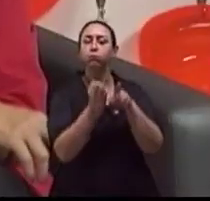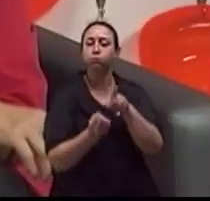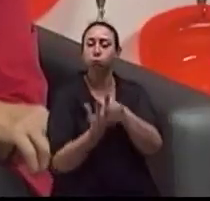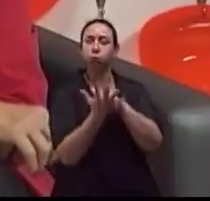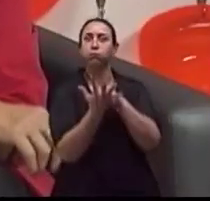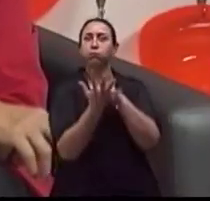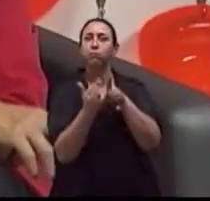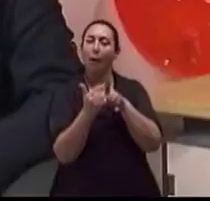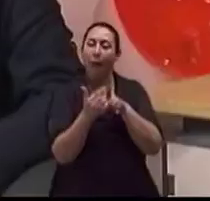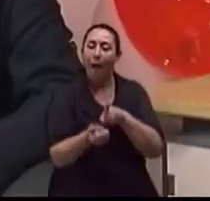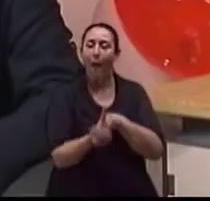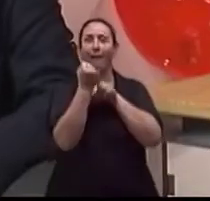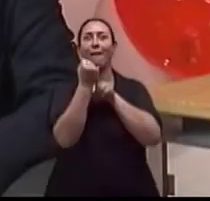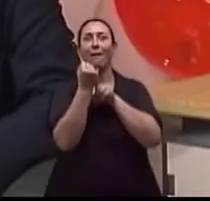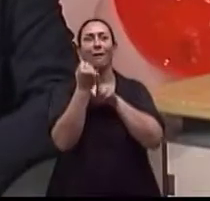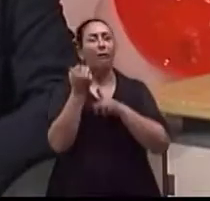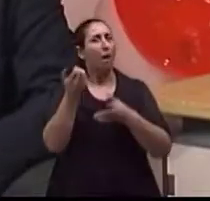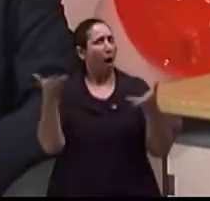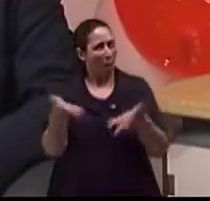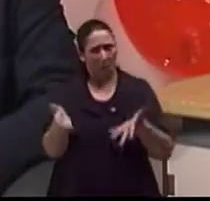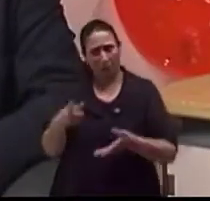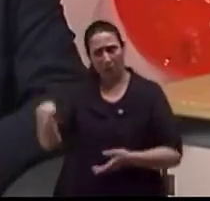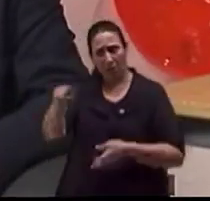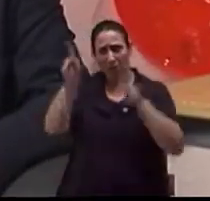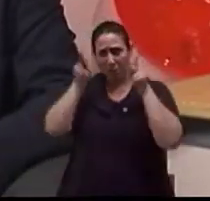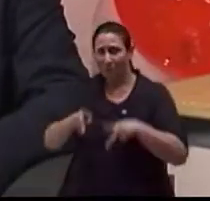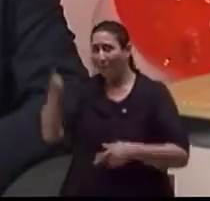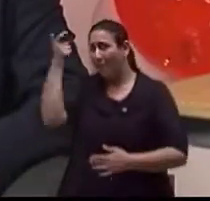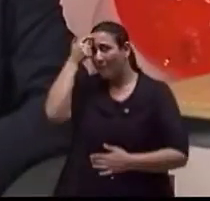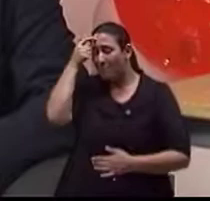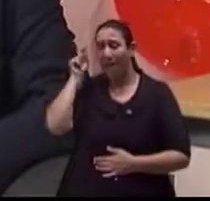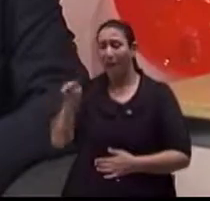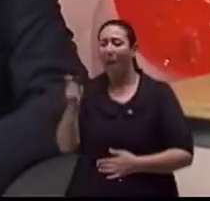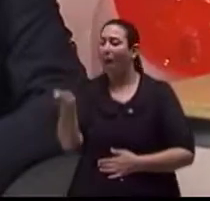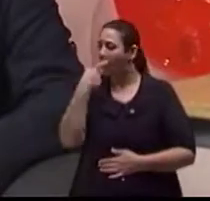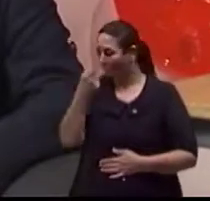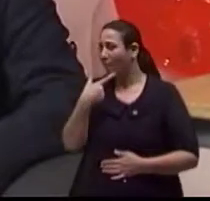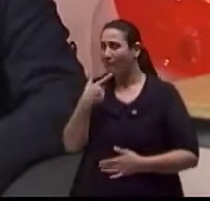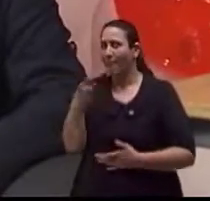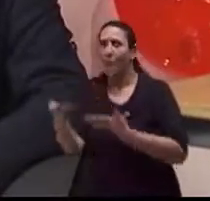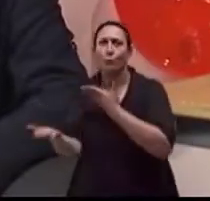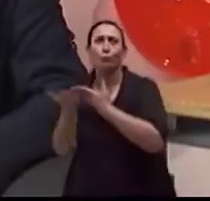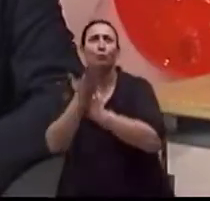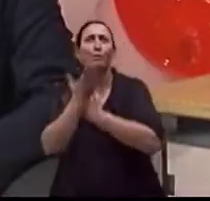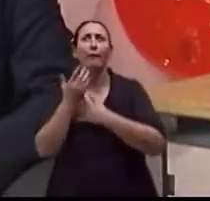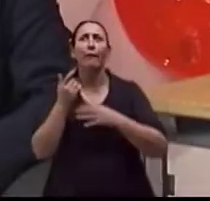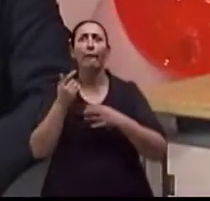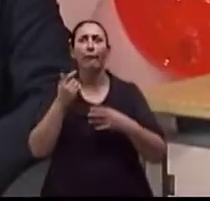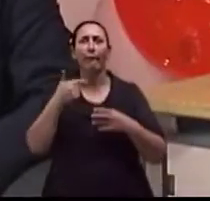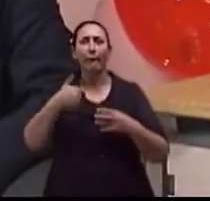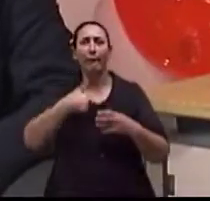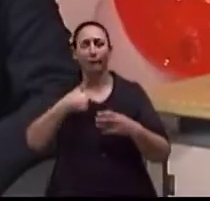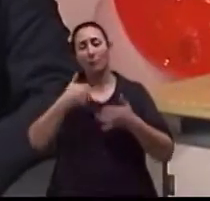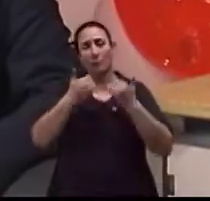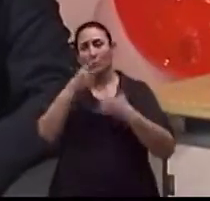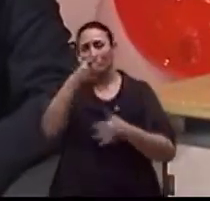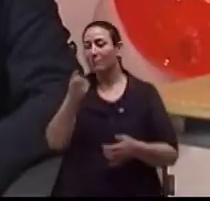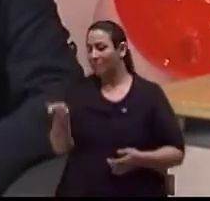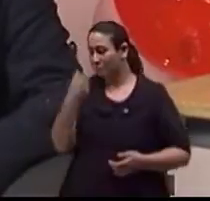para que aquela hora Exato eu costumo dizer Olha se eu te der a medicação e tu tomar essa medicação e for trabalhar